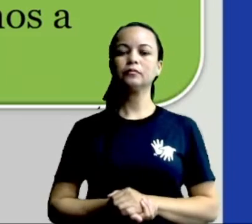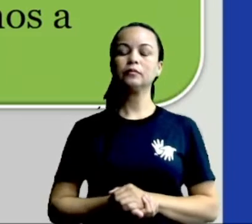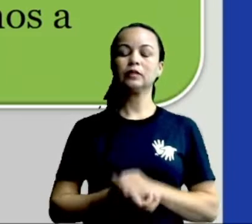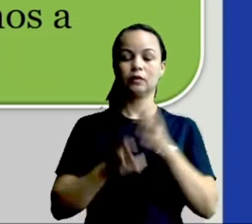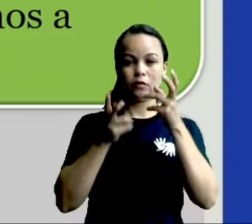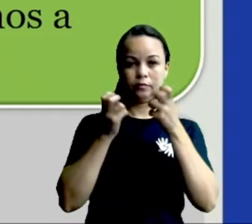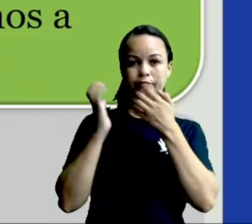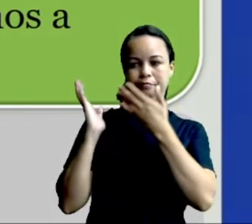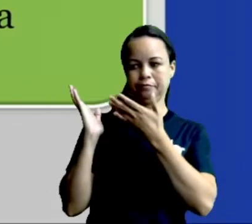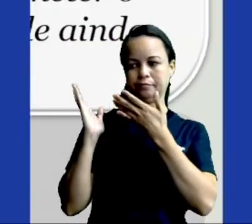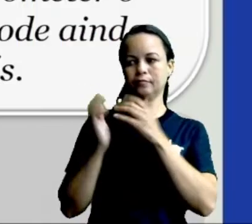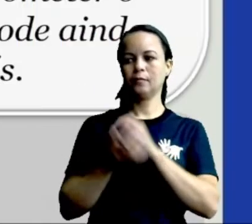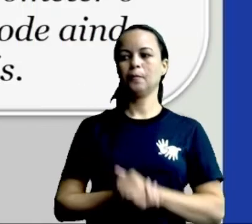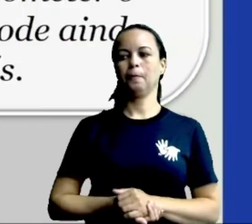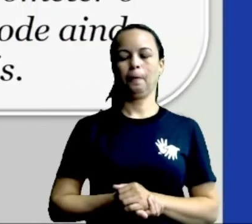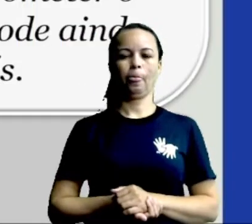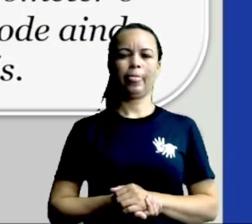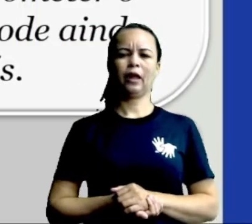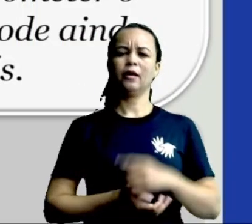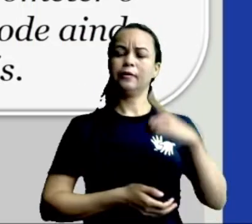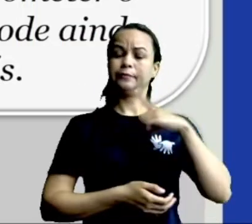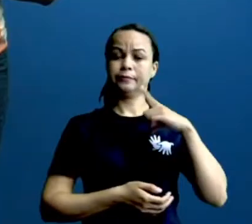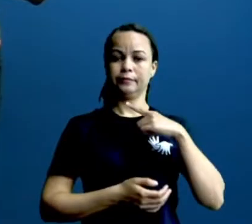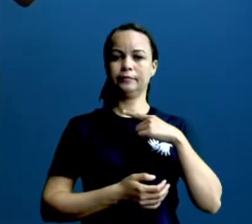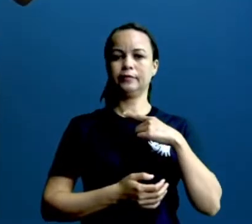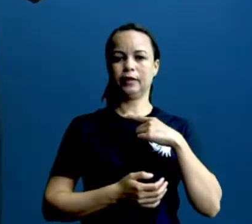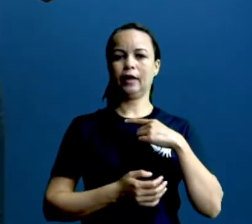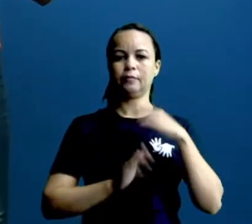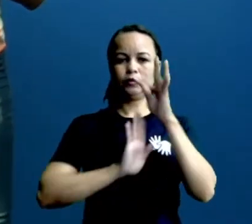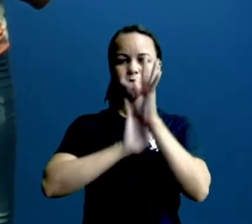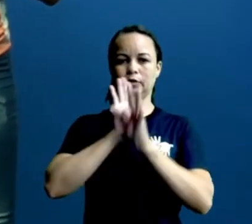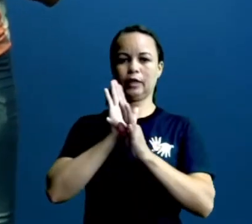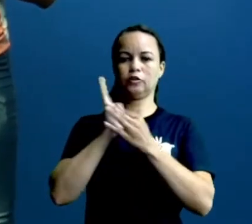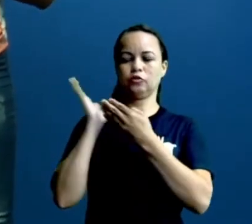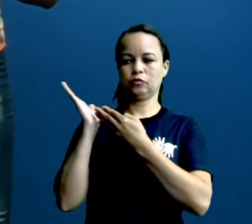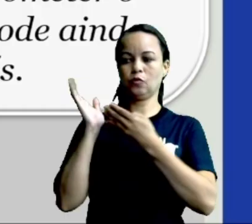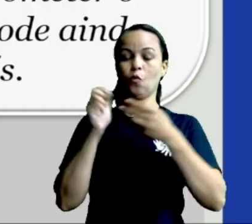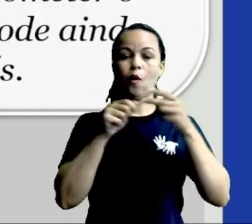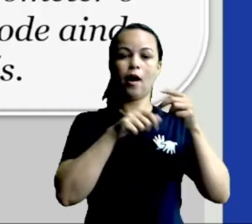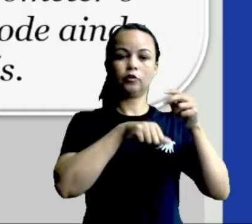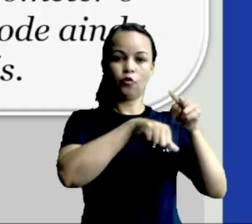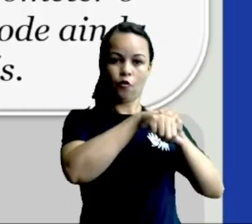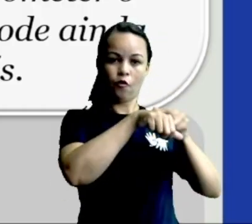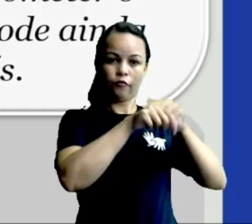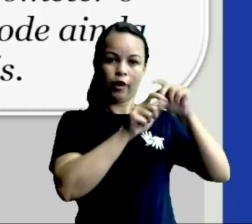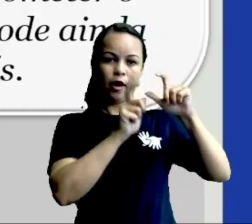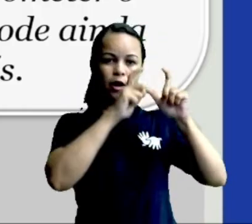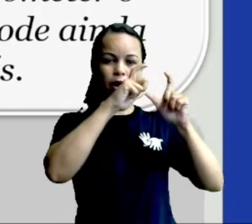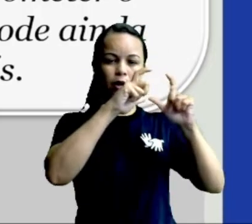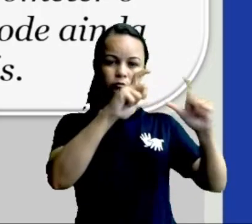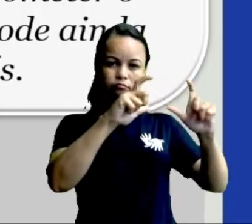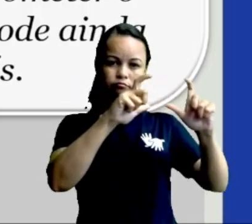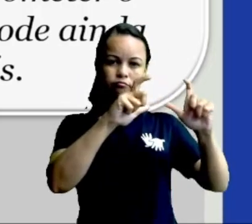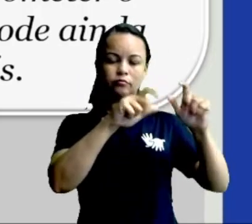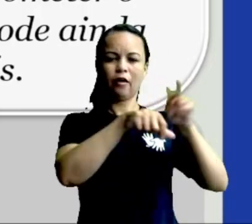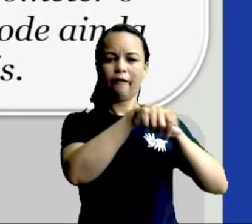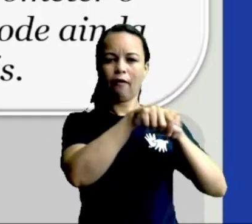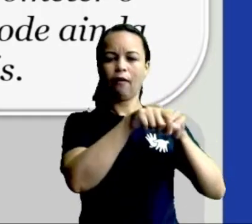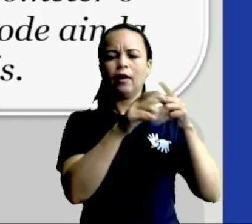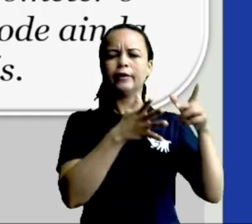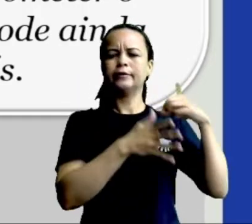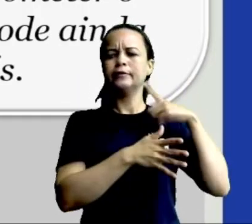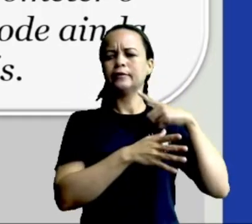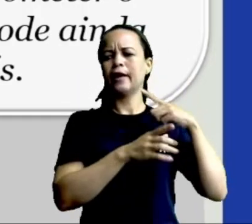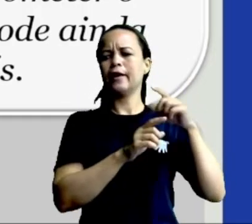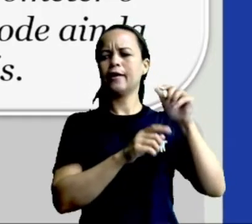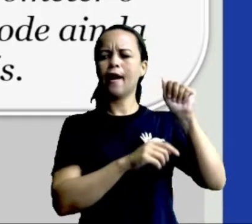seguir como é que fica. Temos aqui, ó, nesse quadro verde que você pode ver, nós temos além